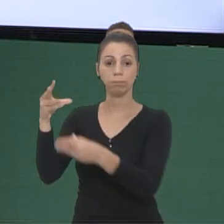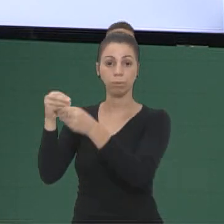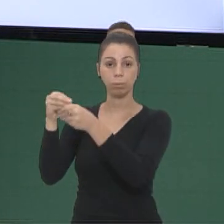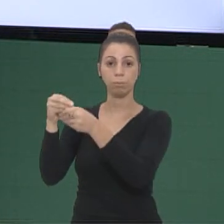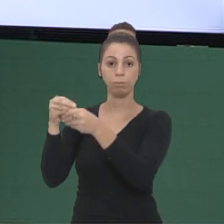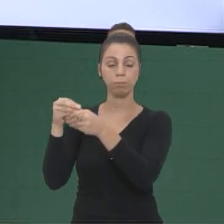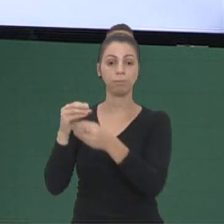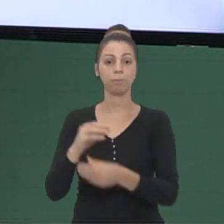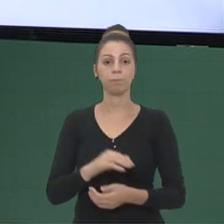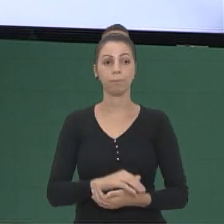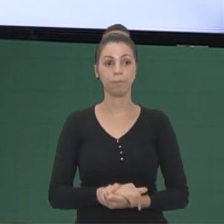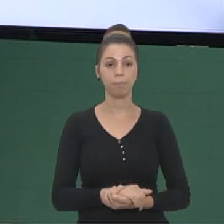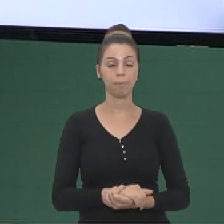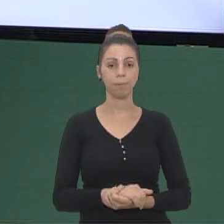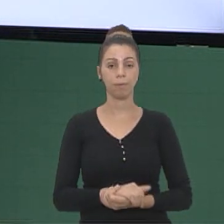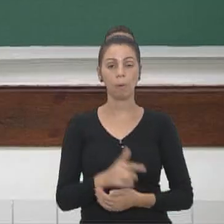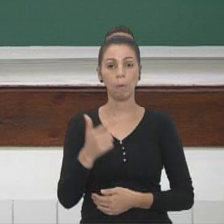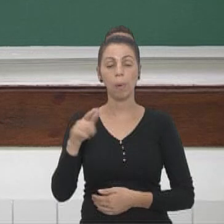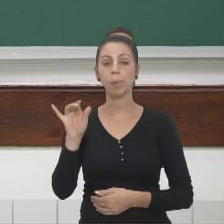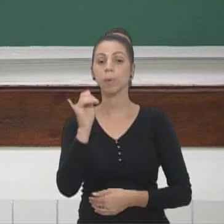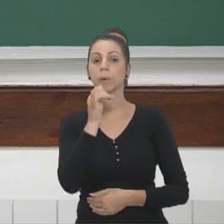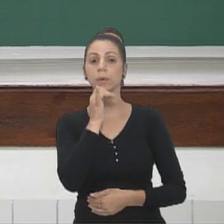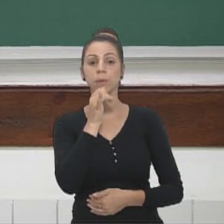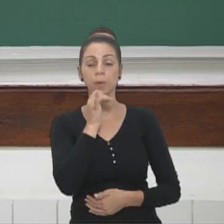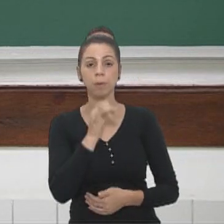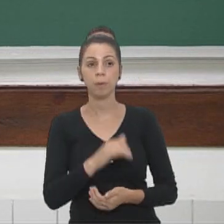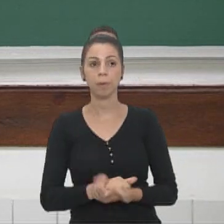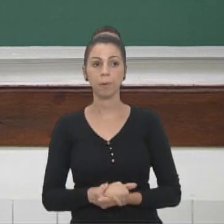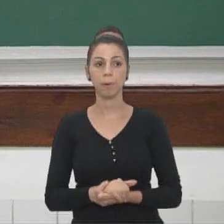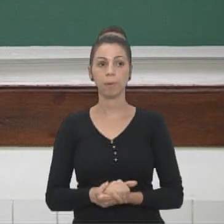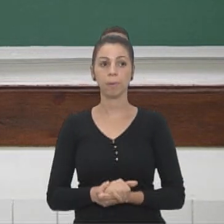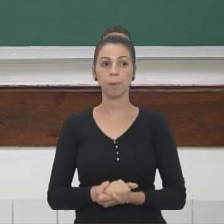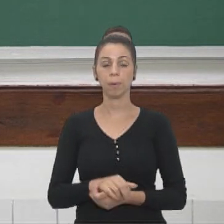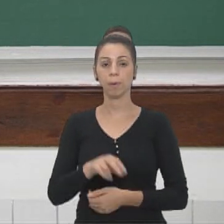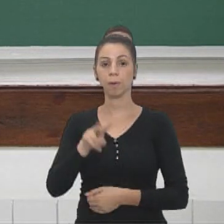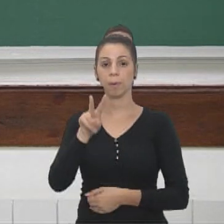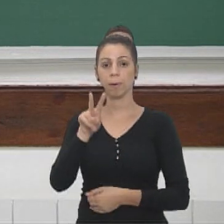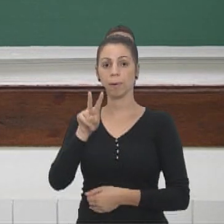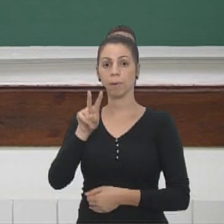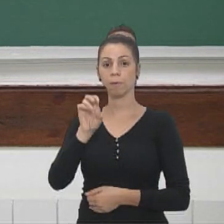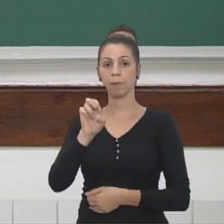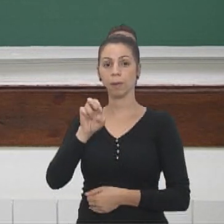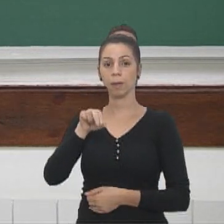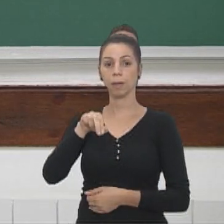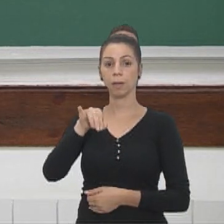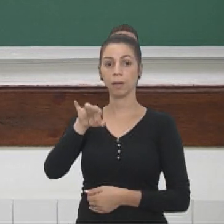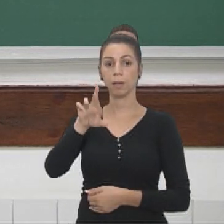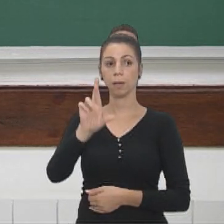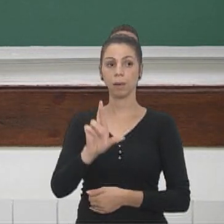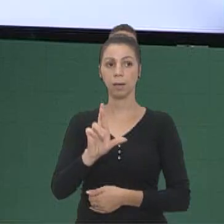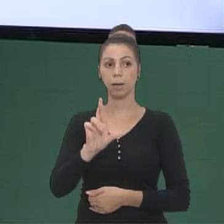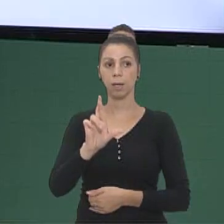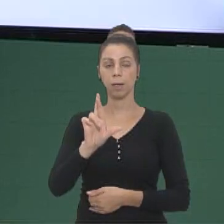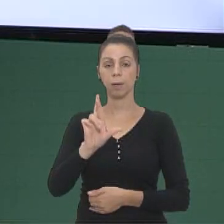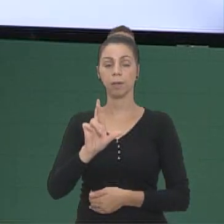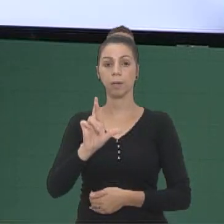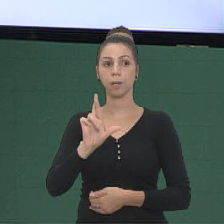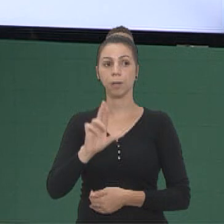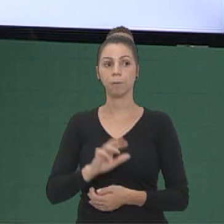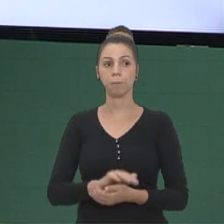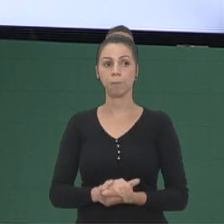regulares, certo? Mais um exemplo, o verbo venir. Se eu lembro do verbo tener, eu consigo fazer a flexão para o